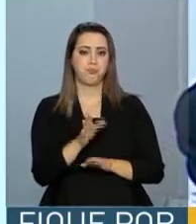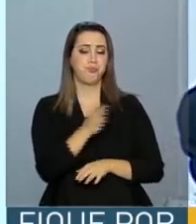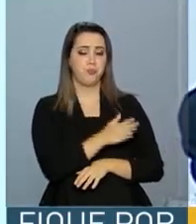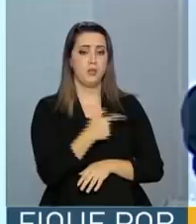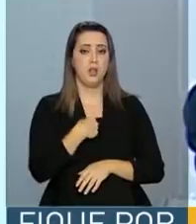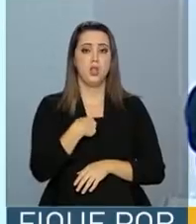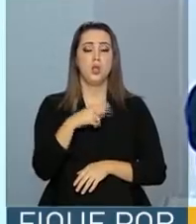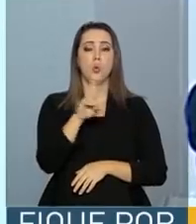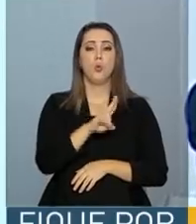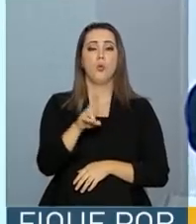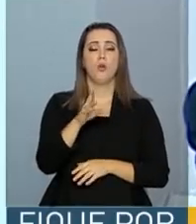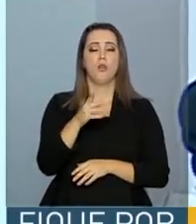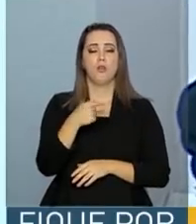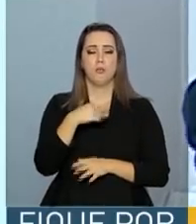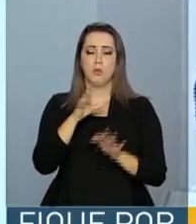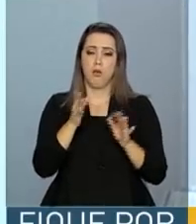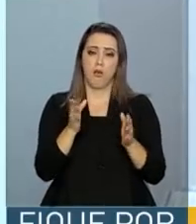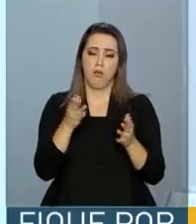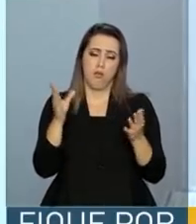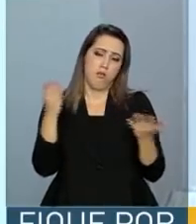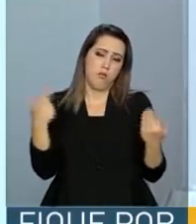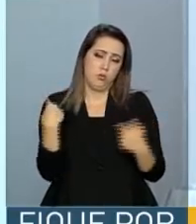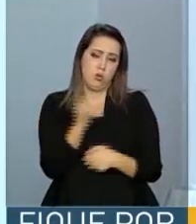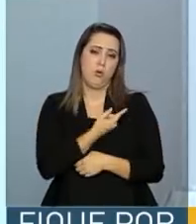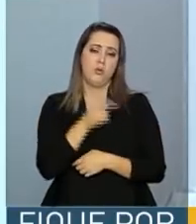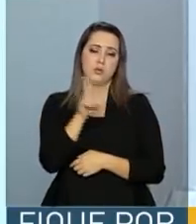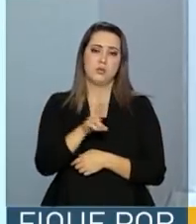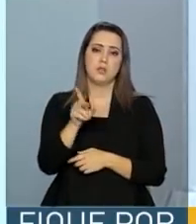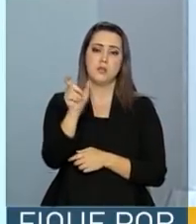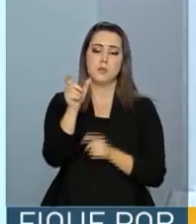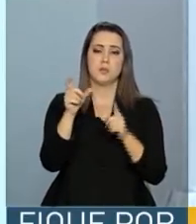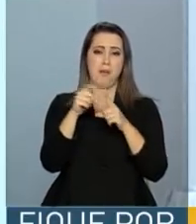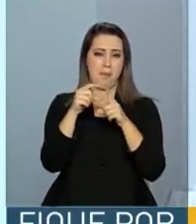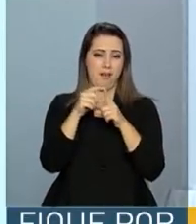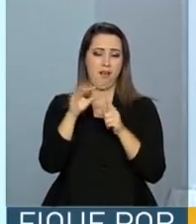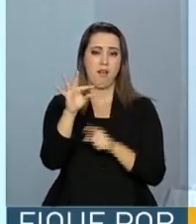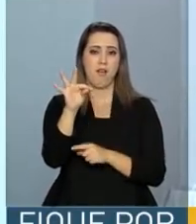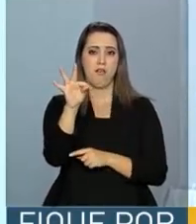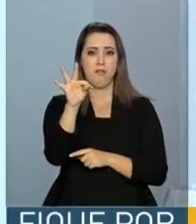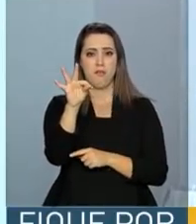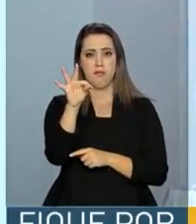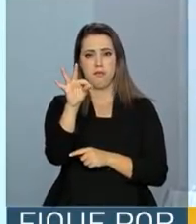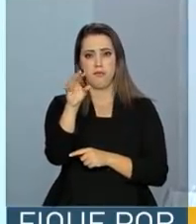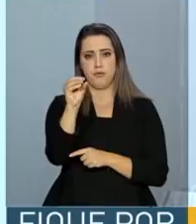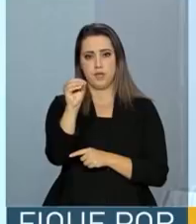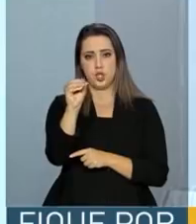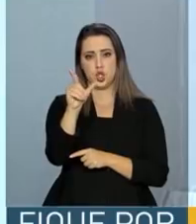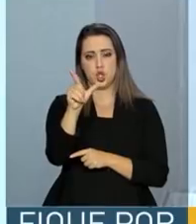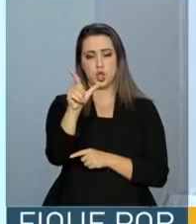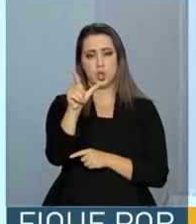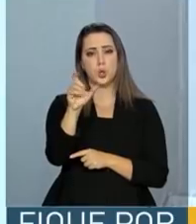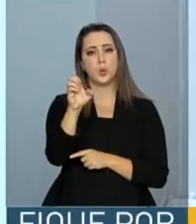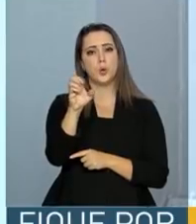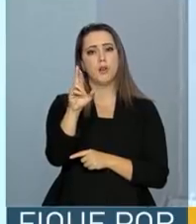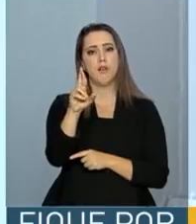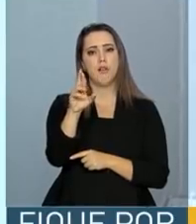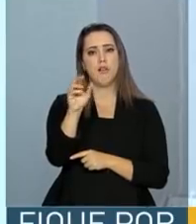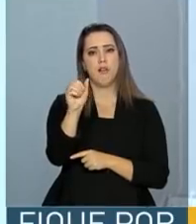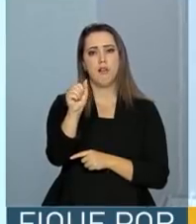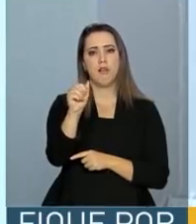meirelles é o crb está errado mas eu deixo para lá toleram eu tenho que dizer eu respeito acho que é outra coisa a tolerância